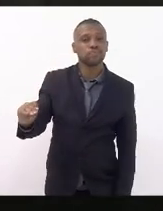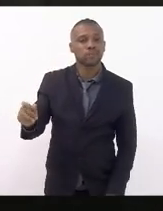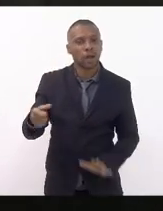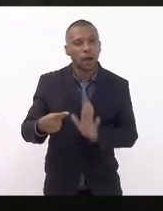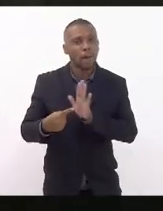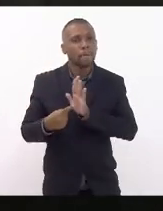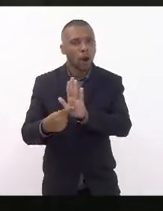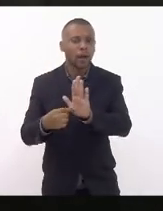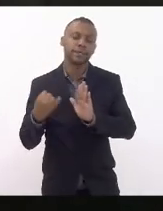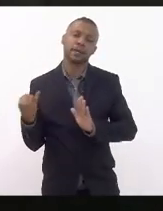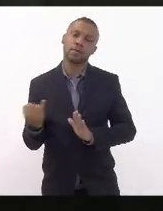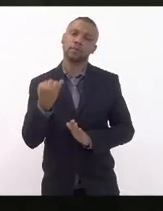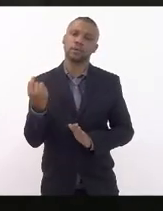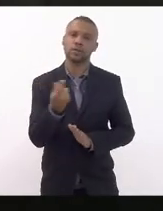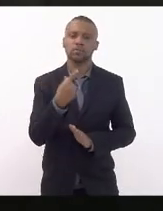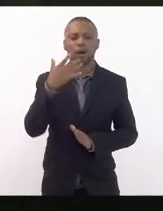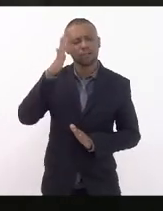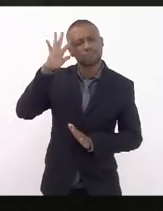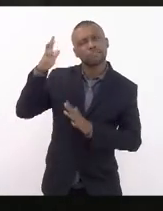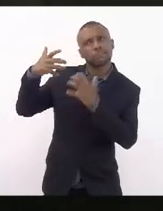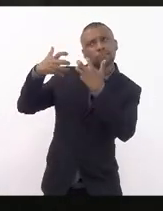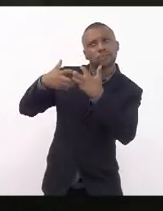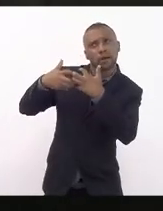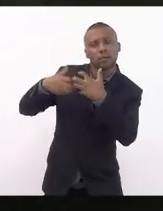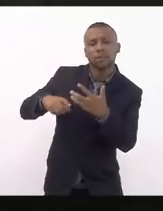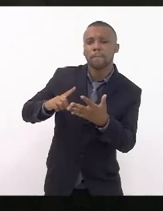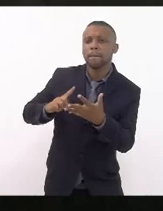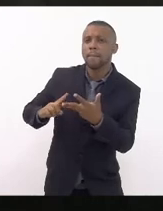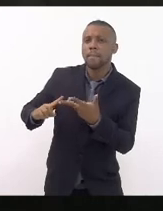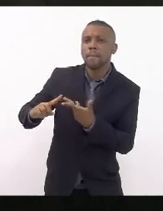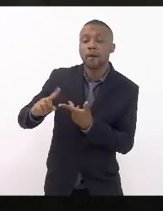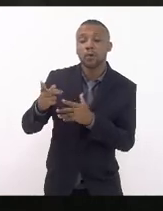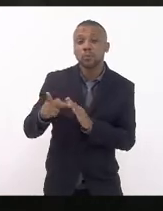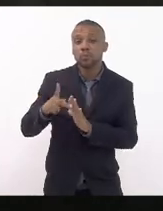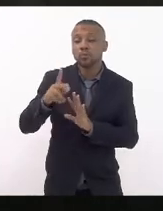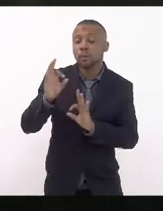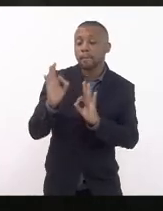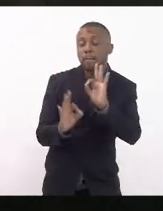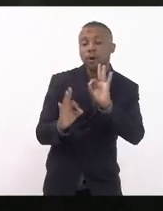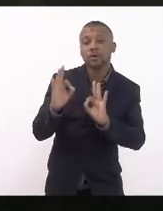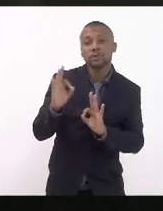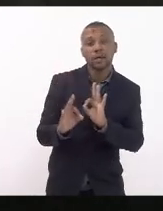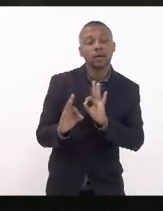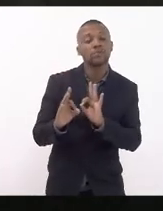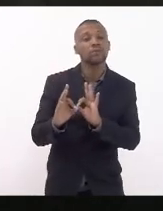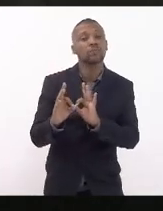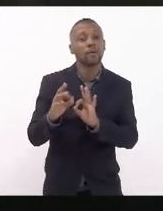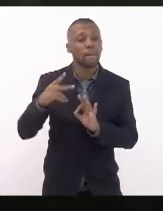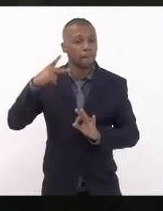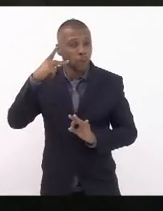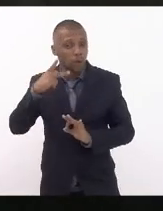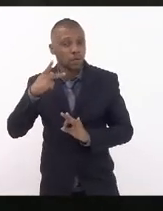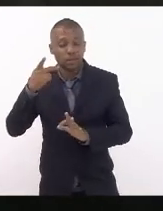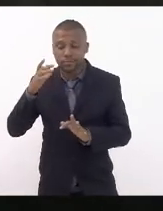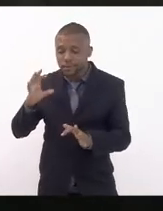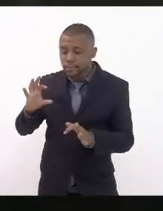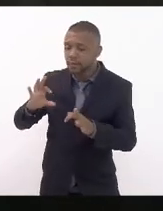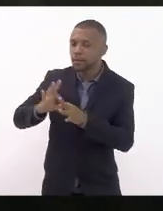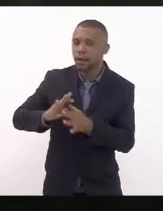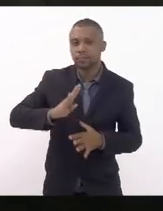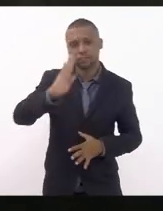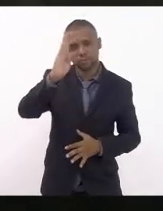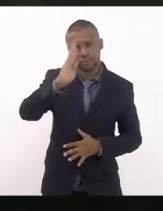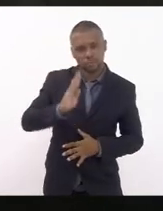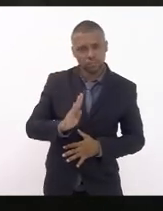a gente pense num outro projeto político para o nosso país. Que a gente